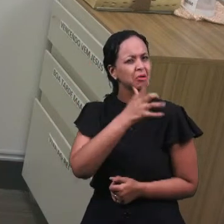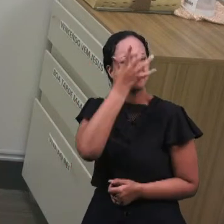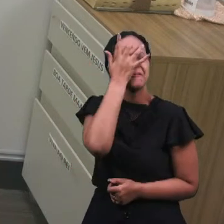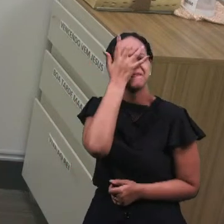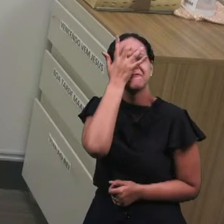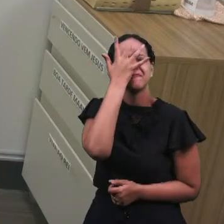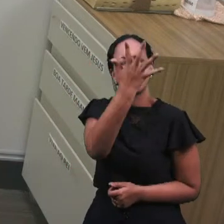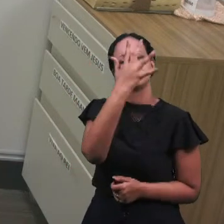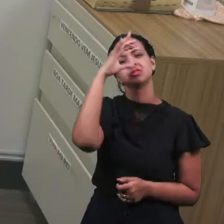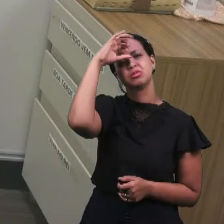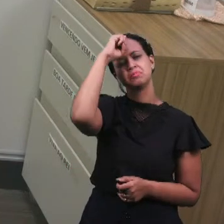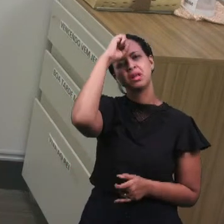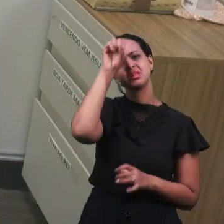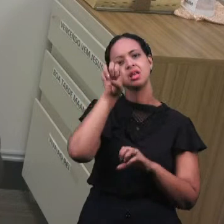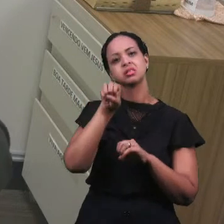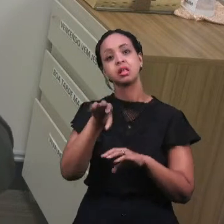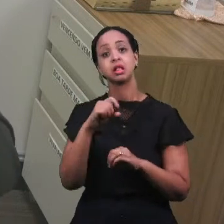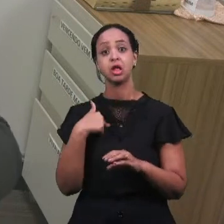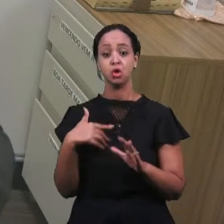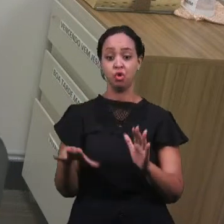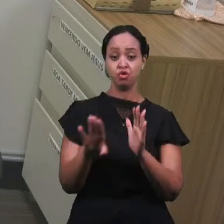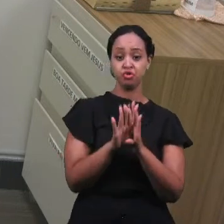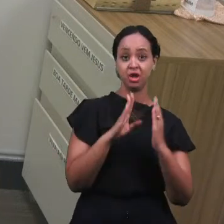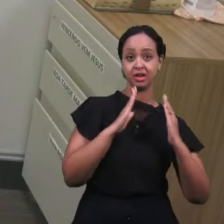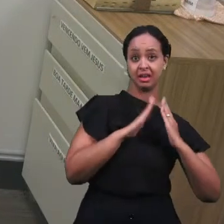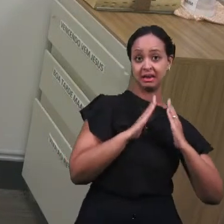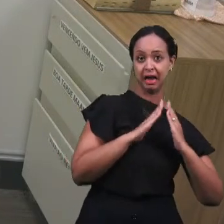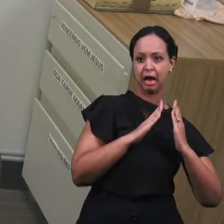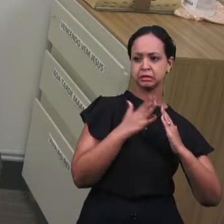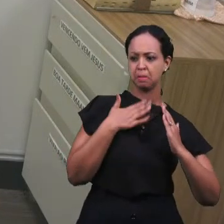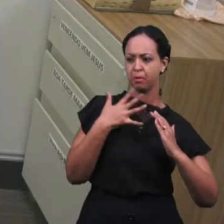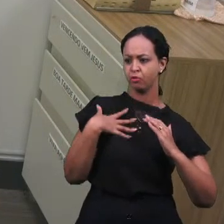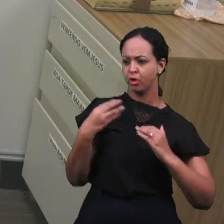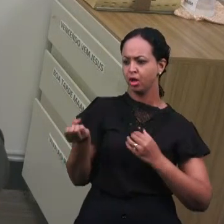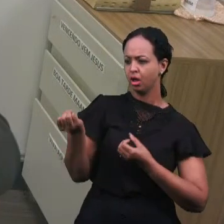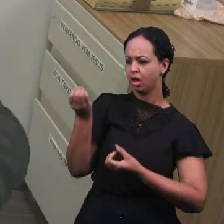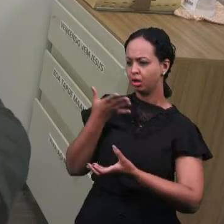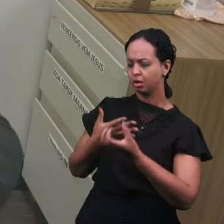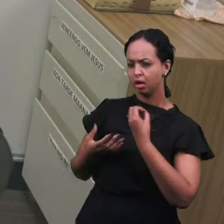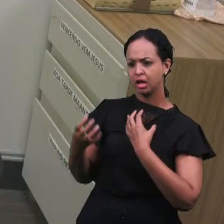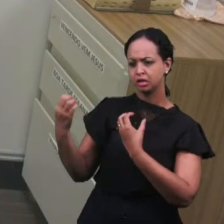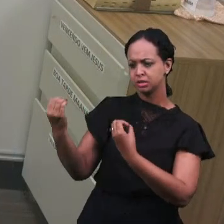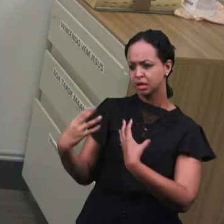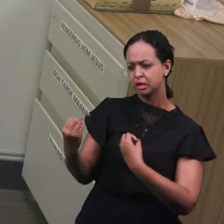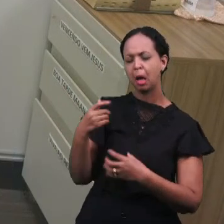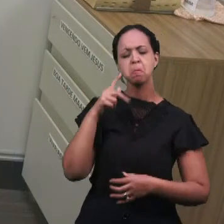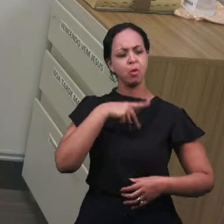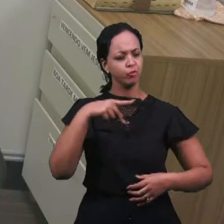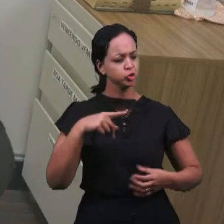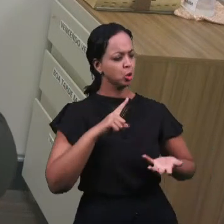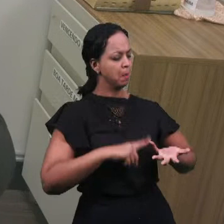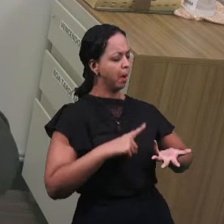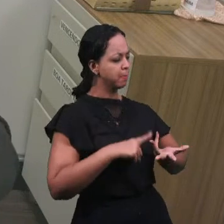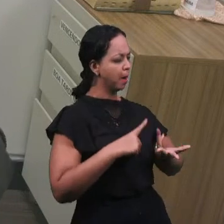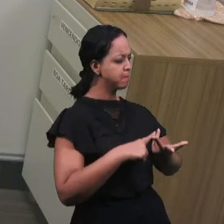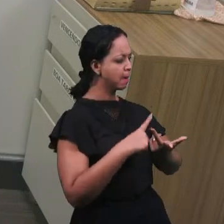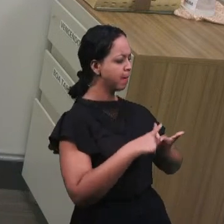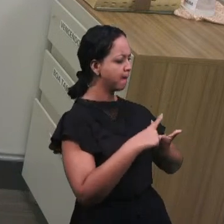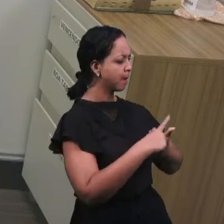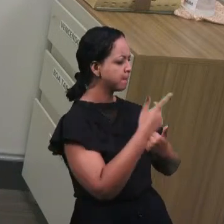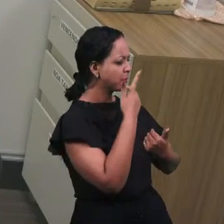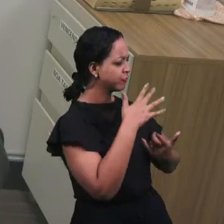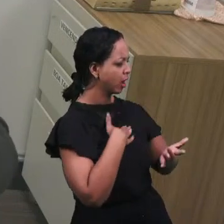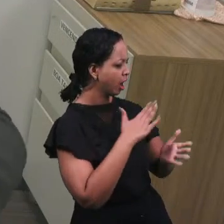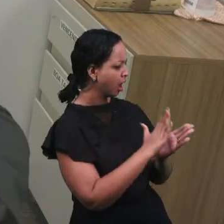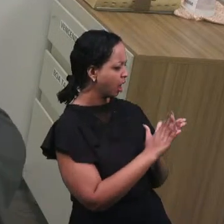facilidade de aprender, de ensinar, quando chegam em casa, começam a ensinar. E olha, a professora me ensinou dessa forma hoje, vamos abrir a